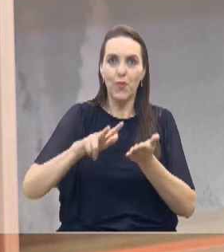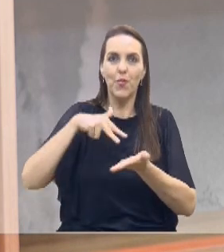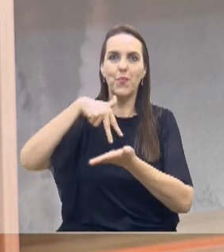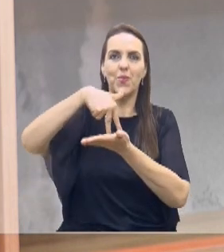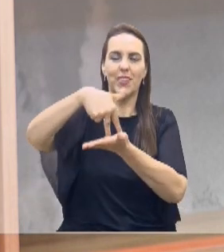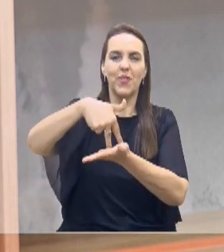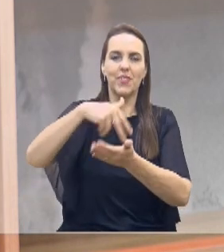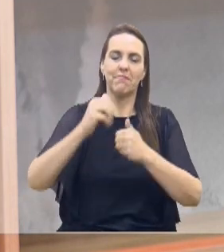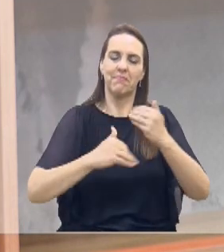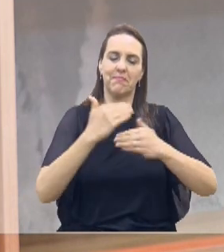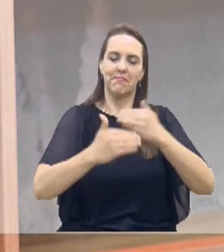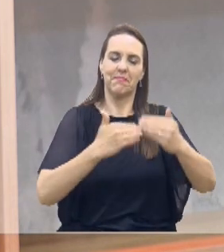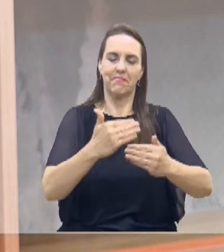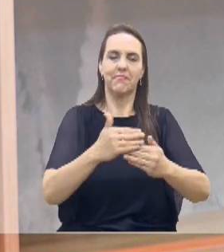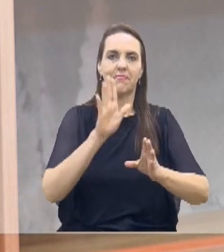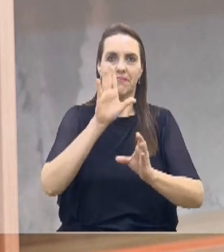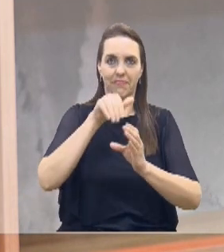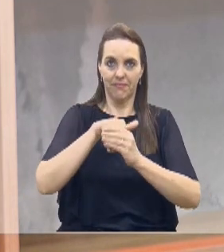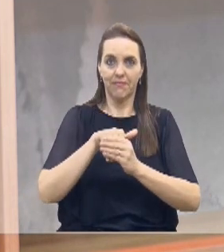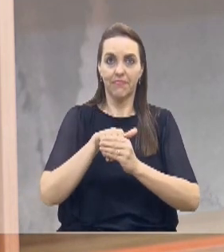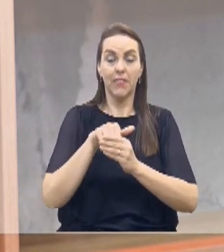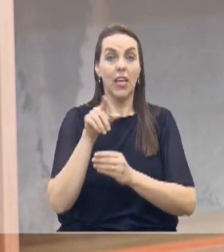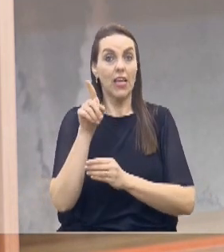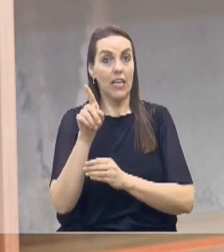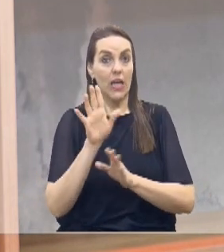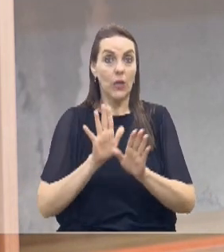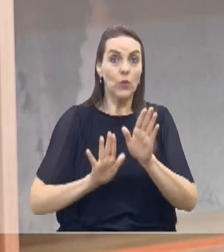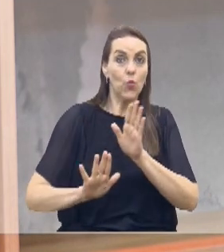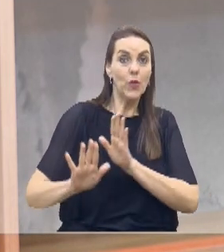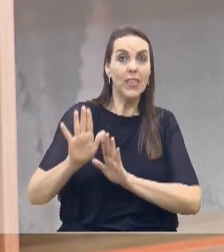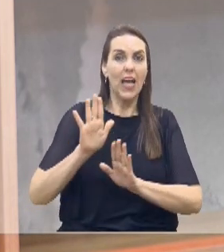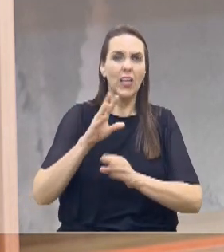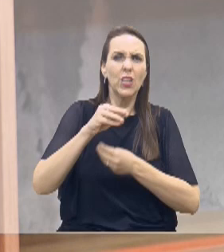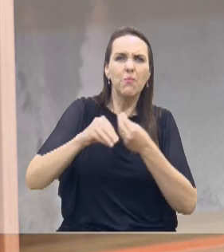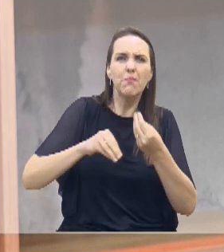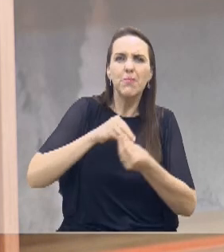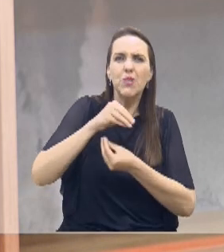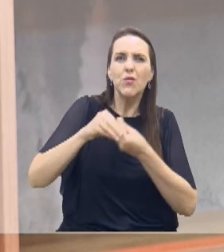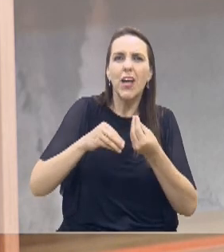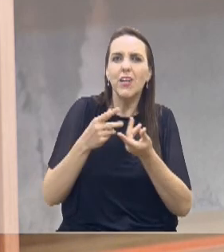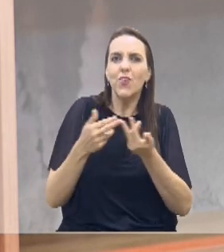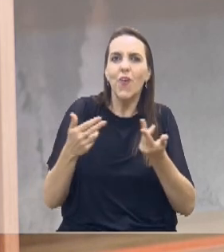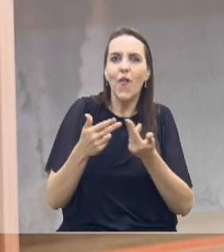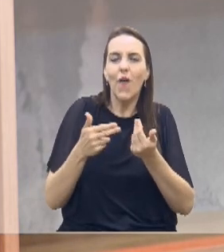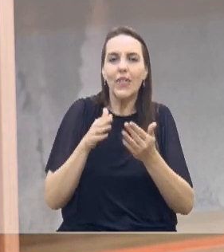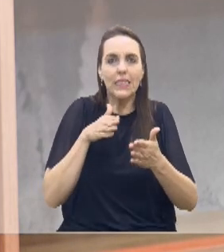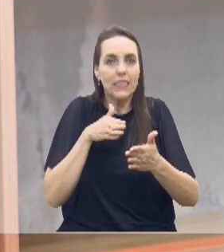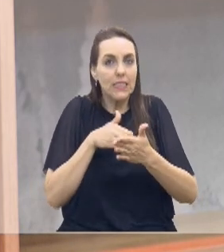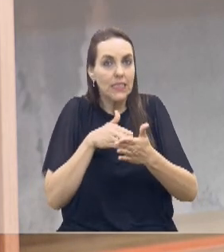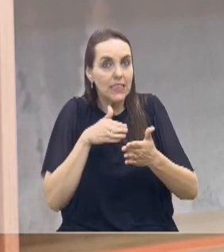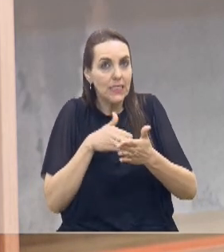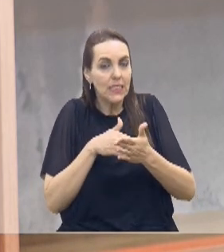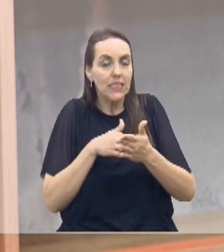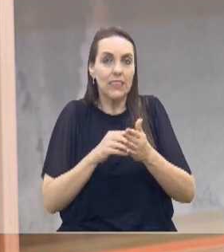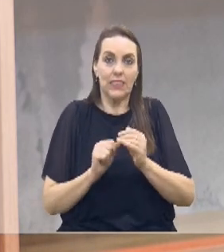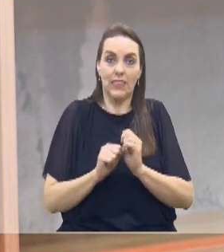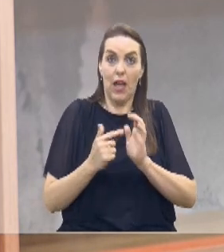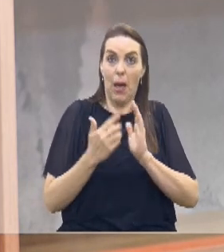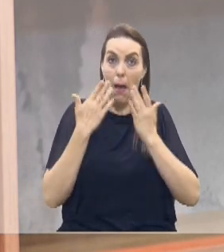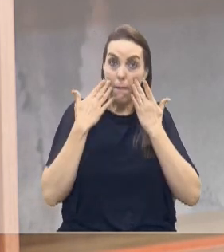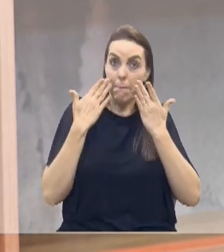eleitoral, e a senhora teve o cuidado, inclusive, de não misturar as coisas, de delimitar, de aparecer menos, porque a senhora concorreu à